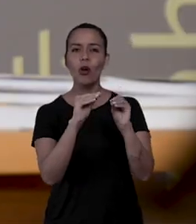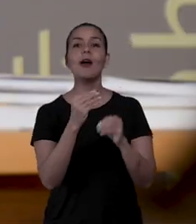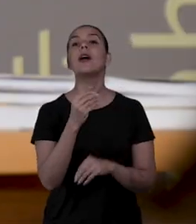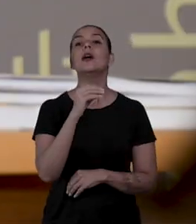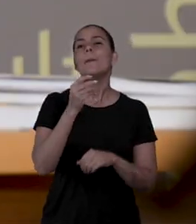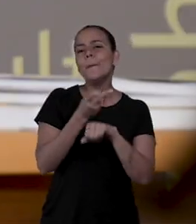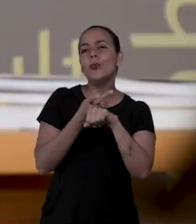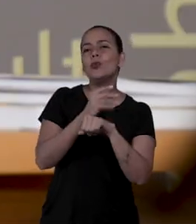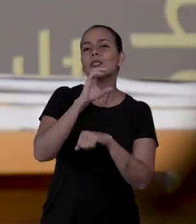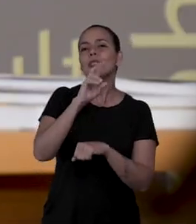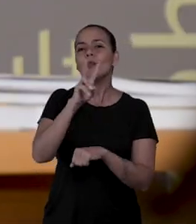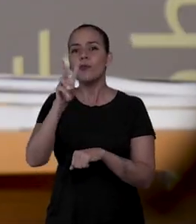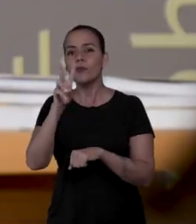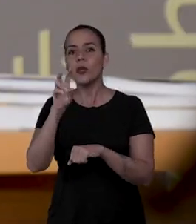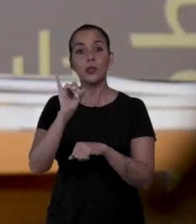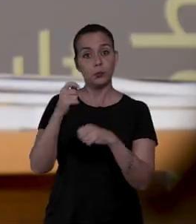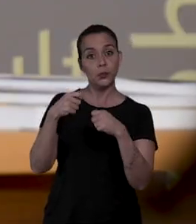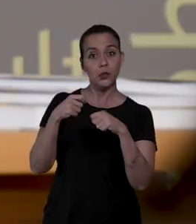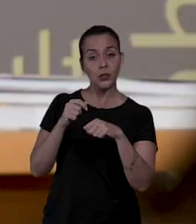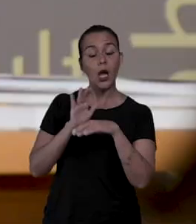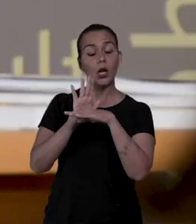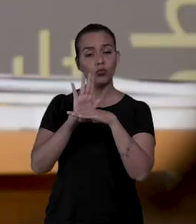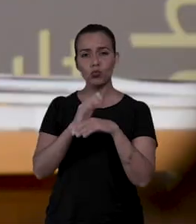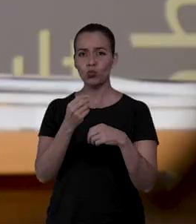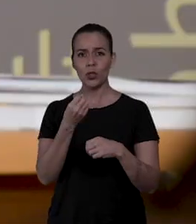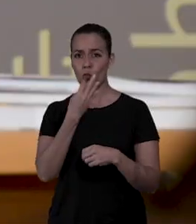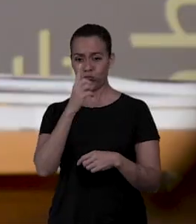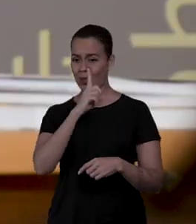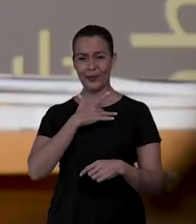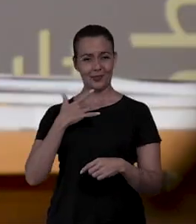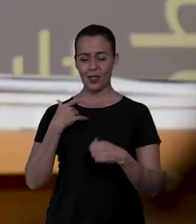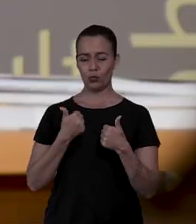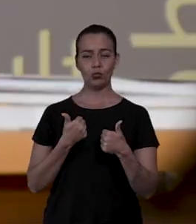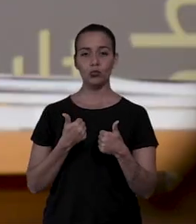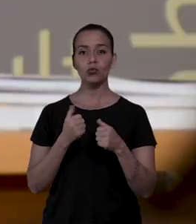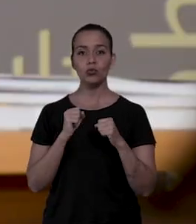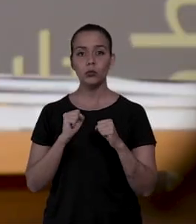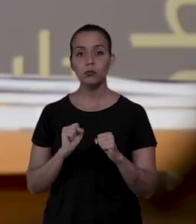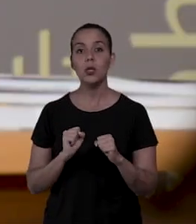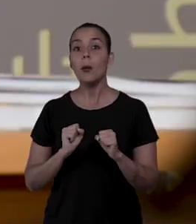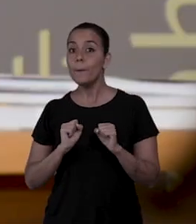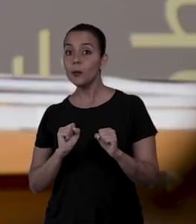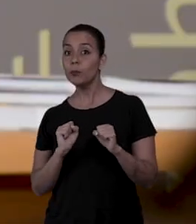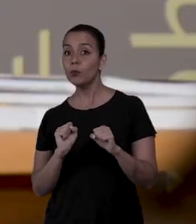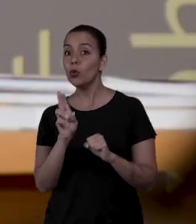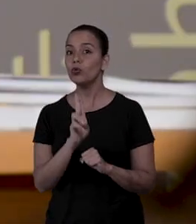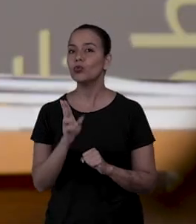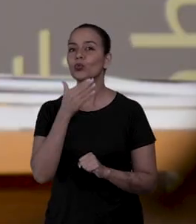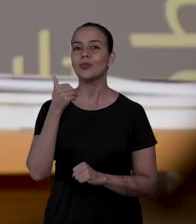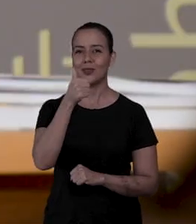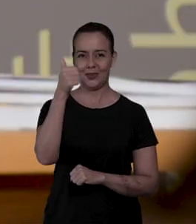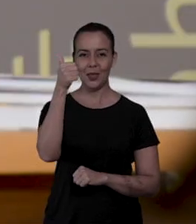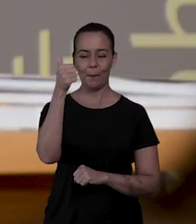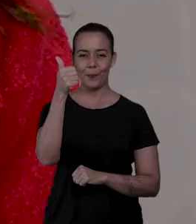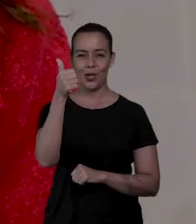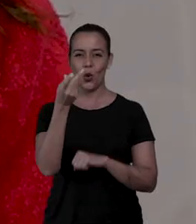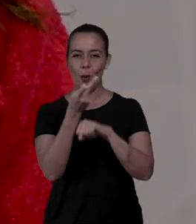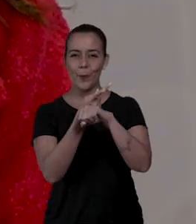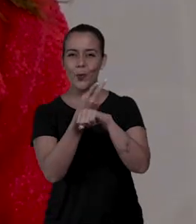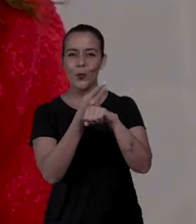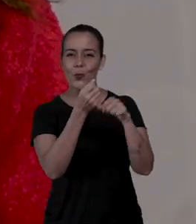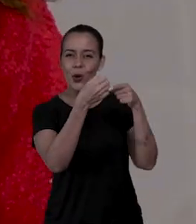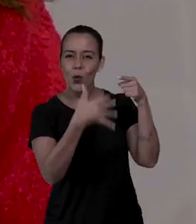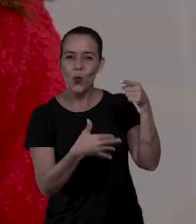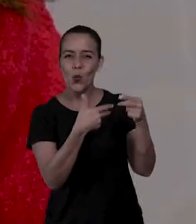olha, busque o CVV se você precisar de ajuda, se você não estiver bem. Mas ainda assim a gente pode usar de uma forma melhor. Lê anotações sentada a